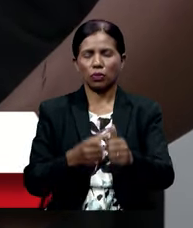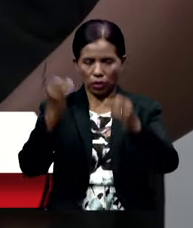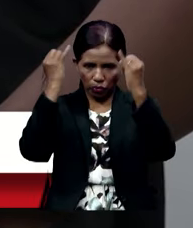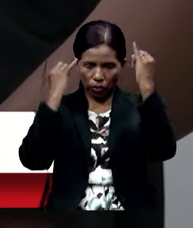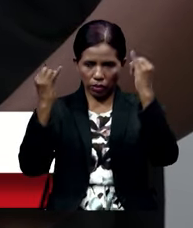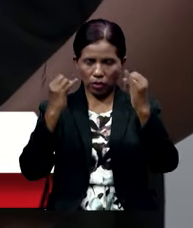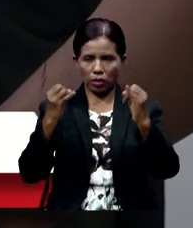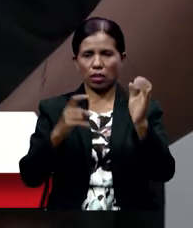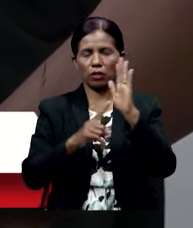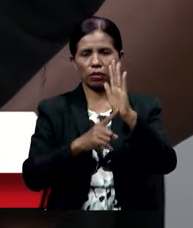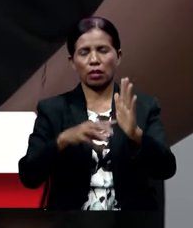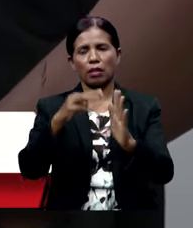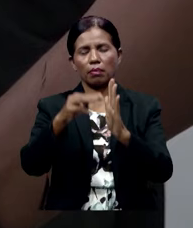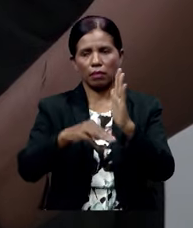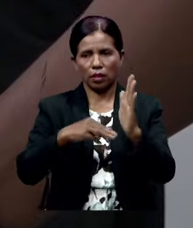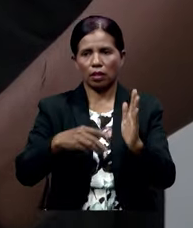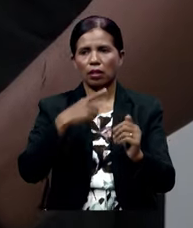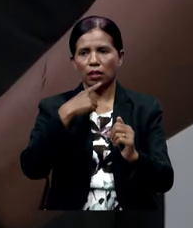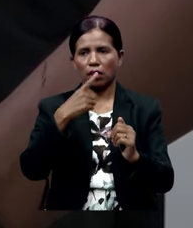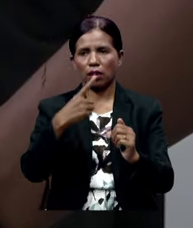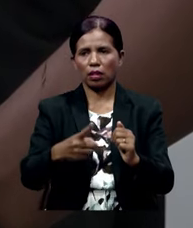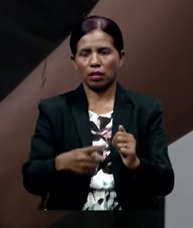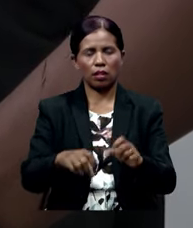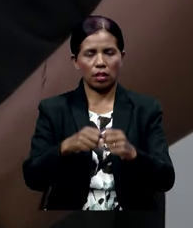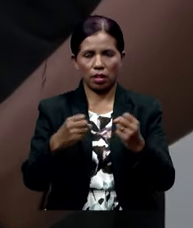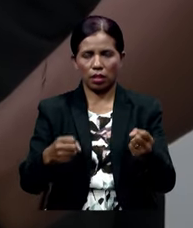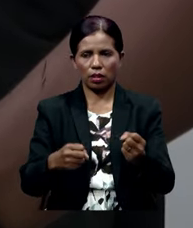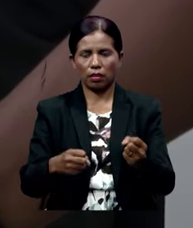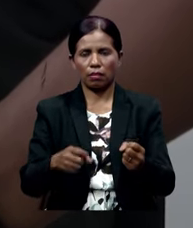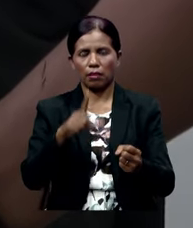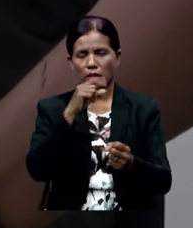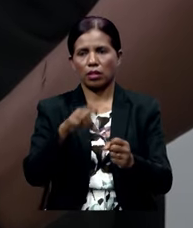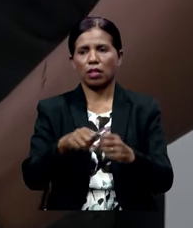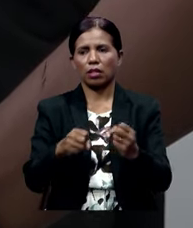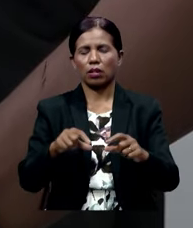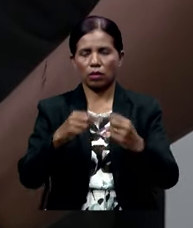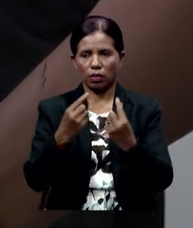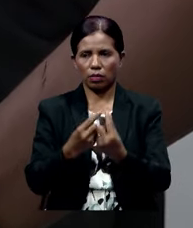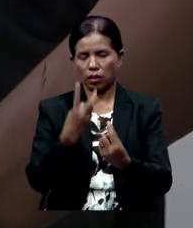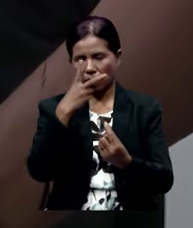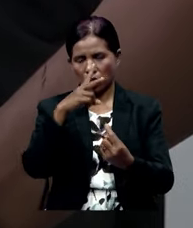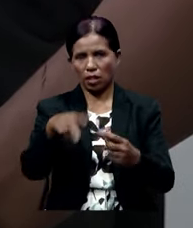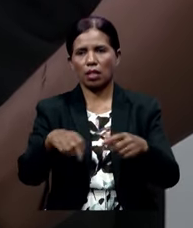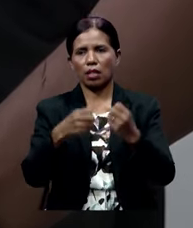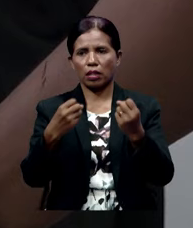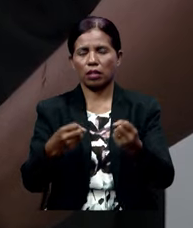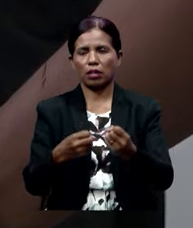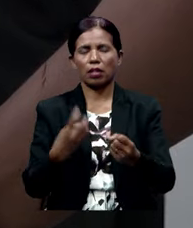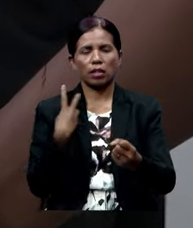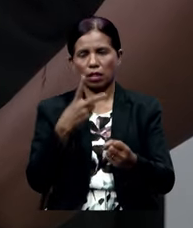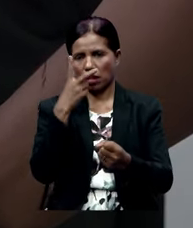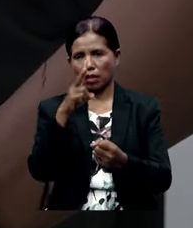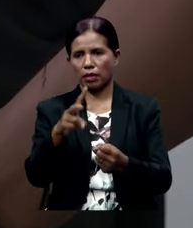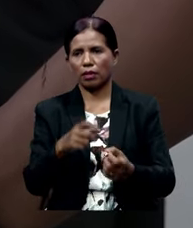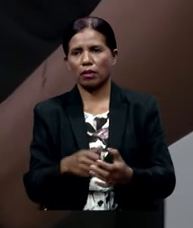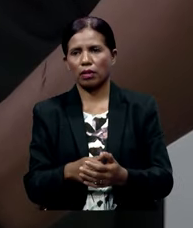no viral em média a espalha em média até que a produto em condição a nem quer dizer que a equipa quando harei está em condição a fisicamente ta hare